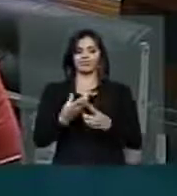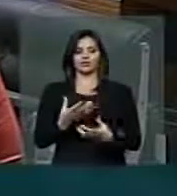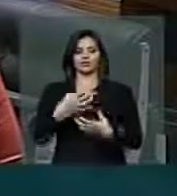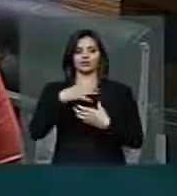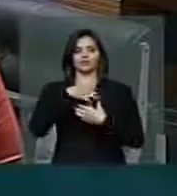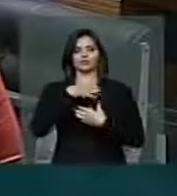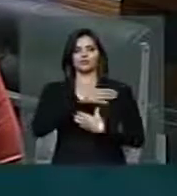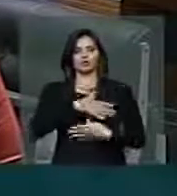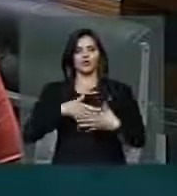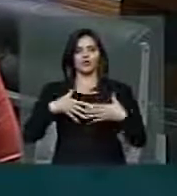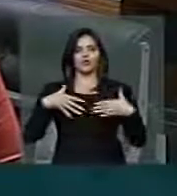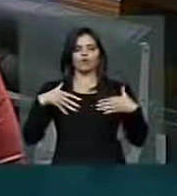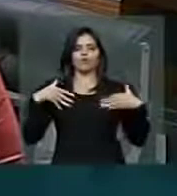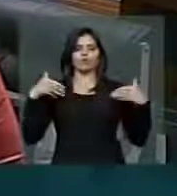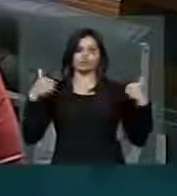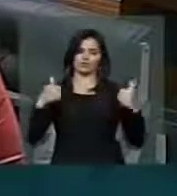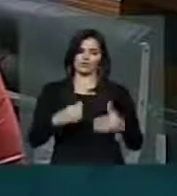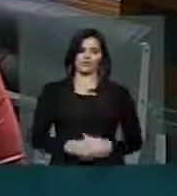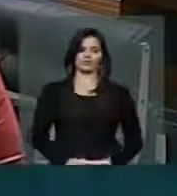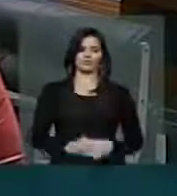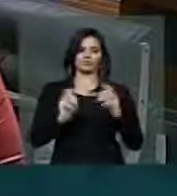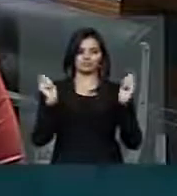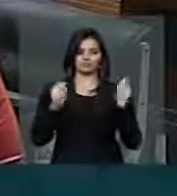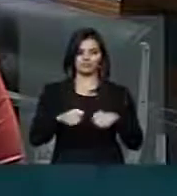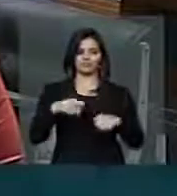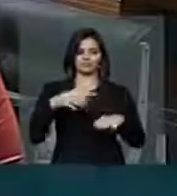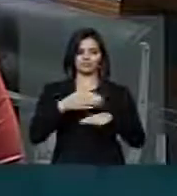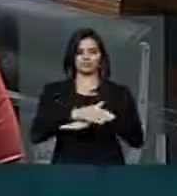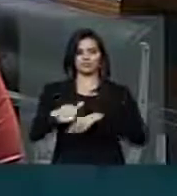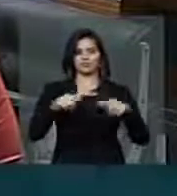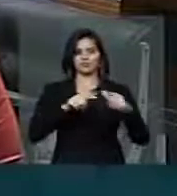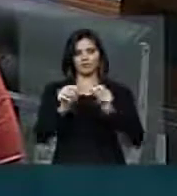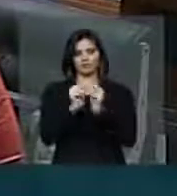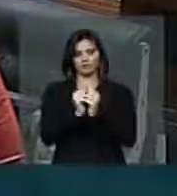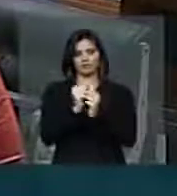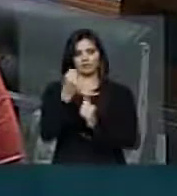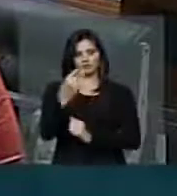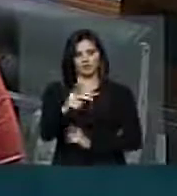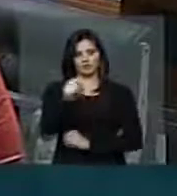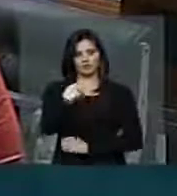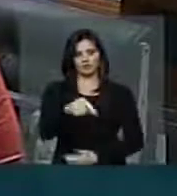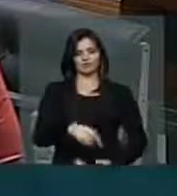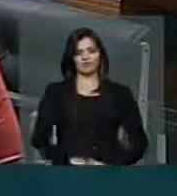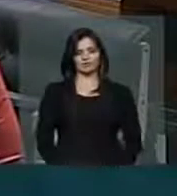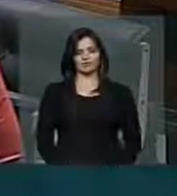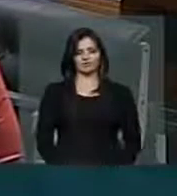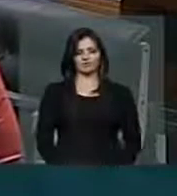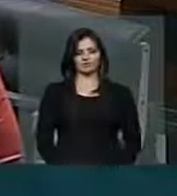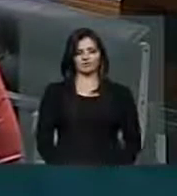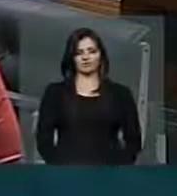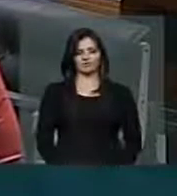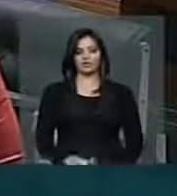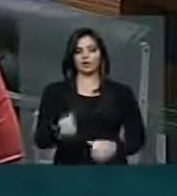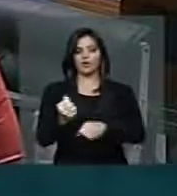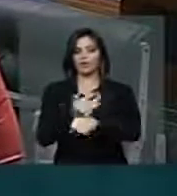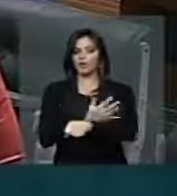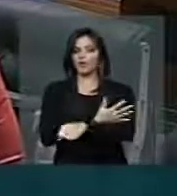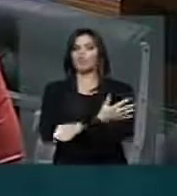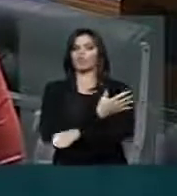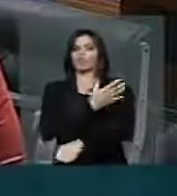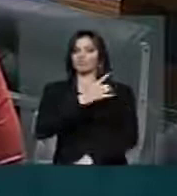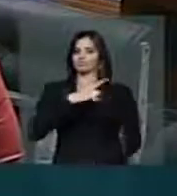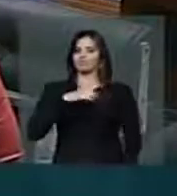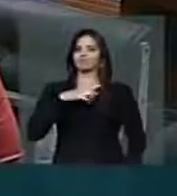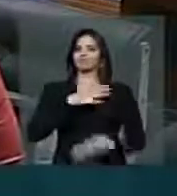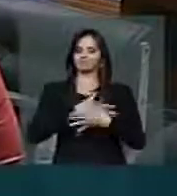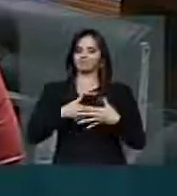muito orgulhosa de participar dessa legislatura junto com você. Eu tenho muito orgulho disso